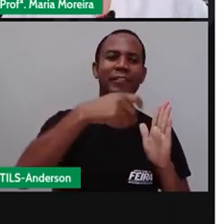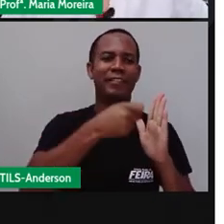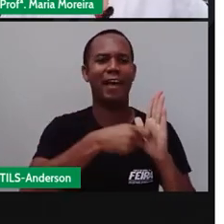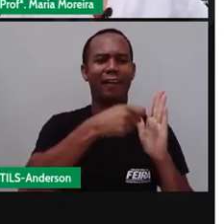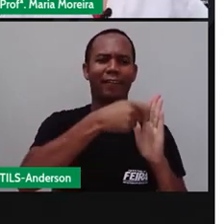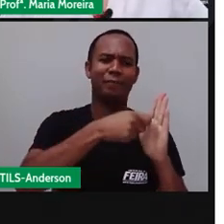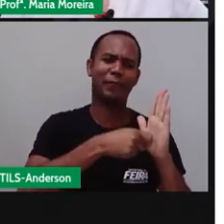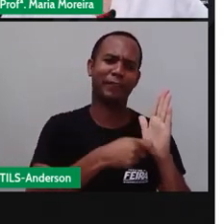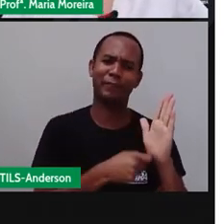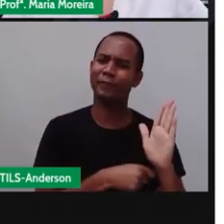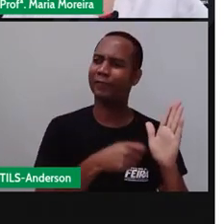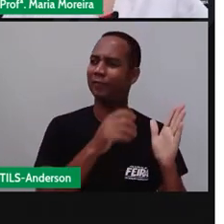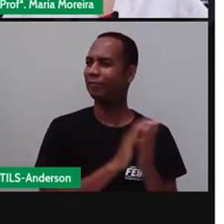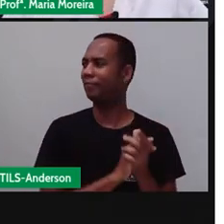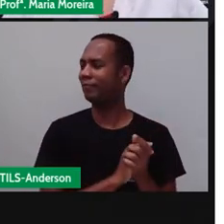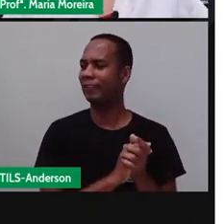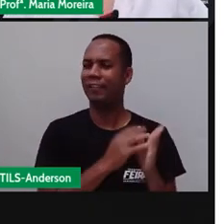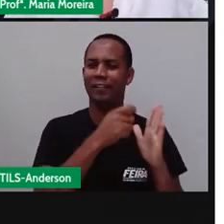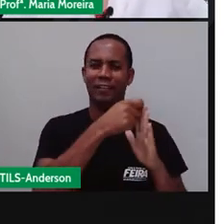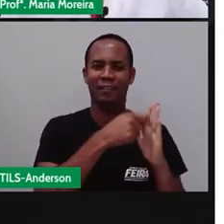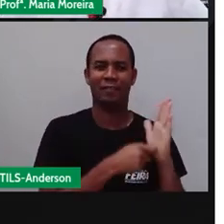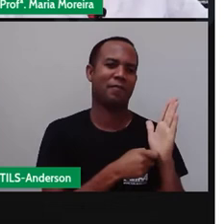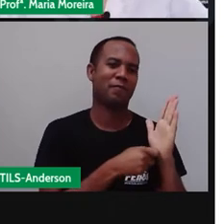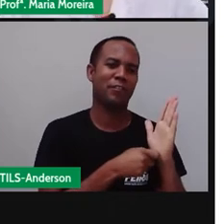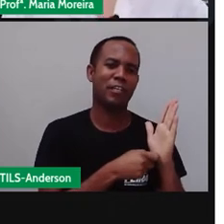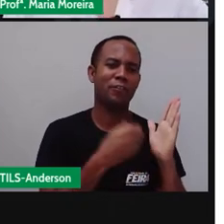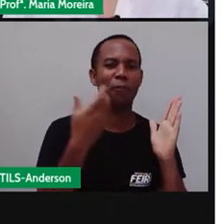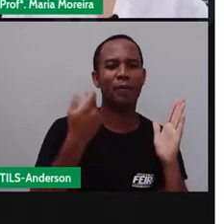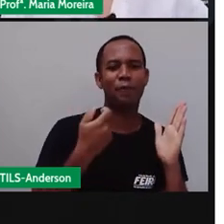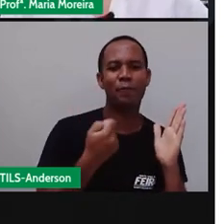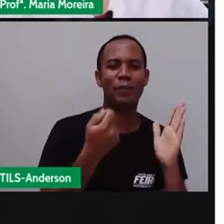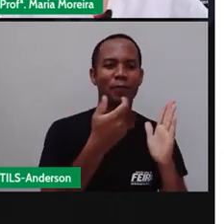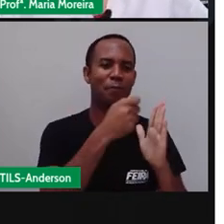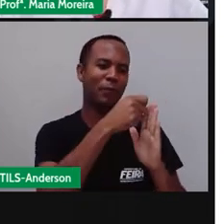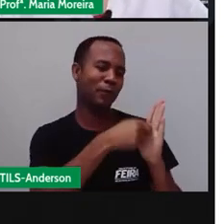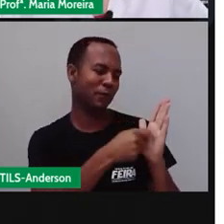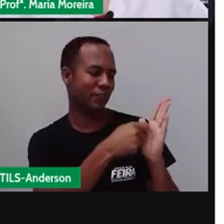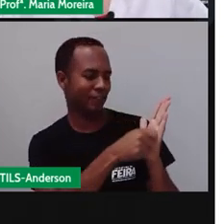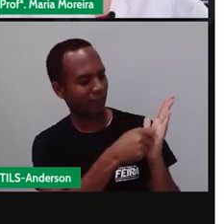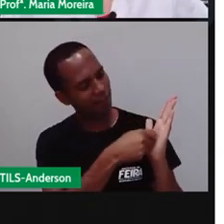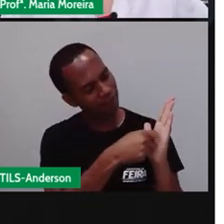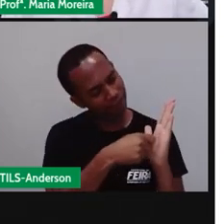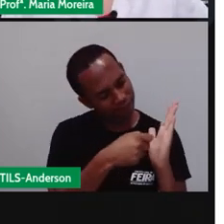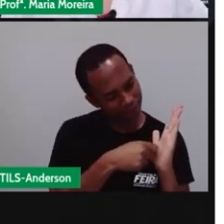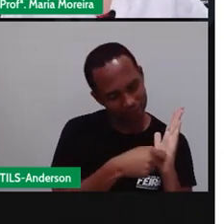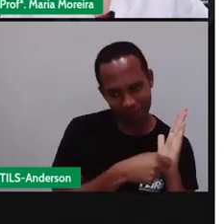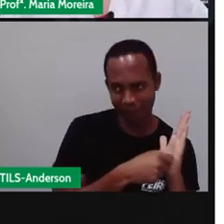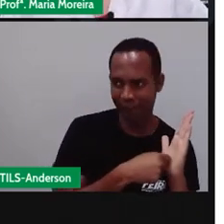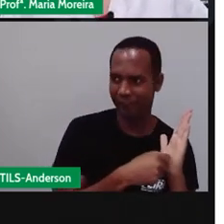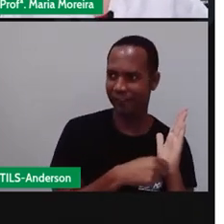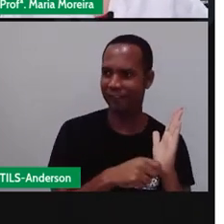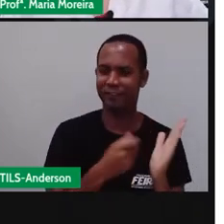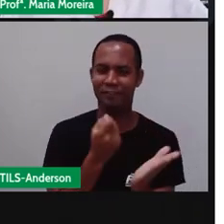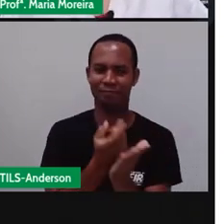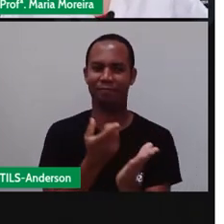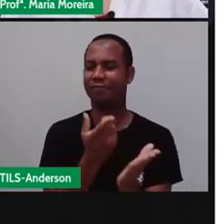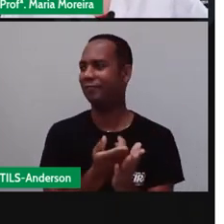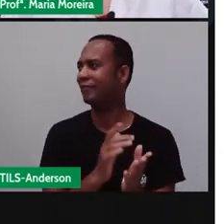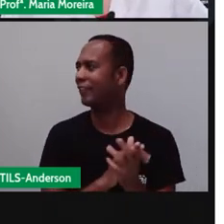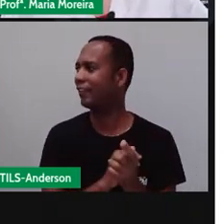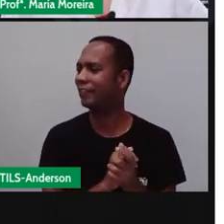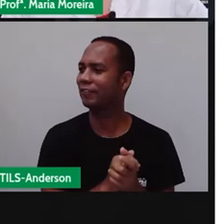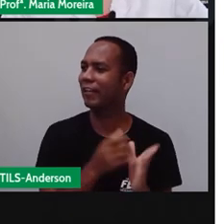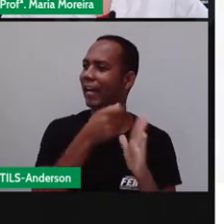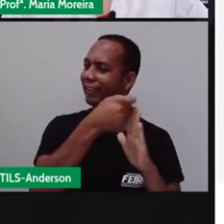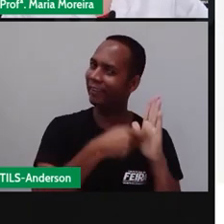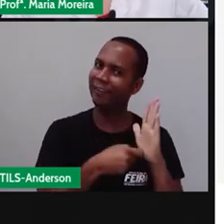pagar. E aí é igual, é aquele negócio, né? O dinheiro entrando, dinheiro saindo. É, para poder pagar. Realmente, a gente faz